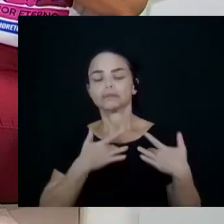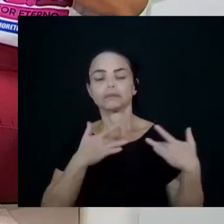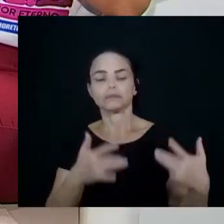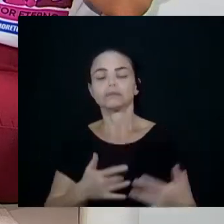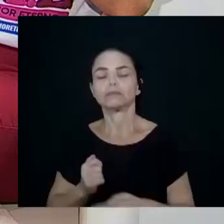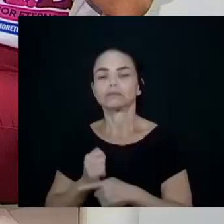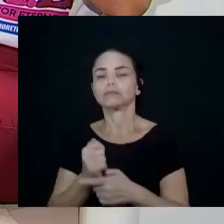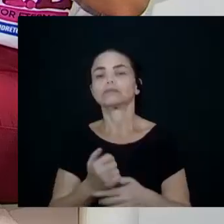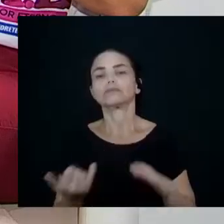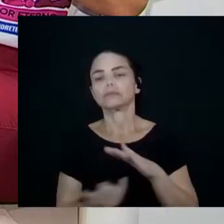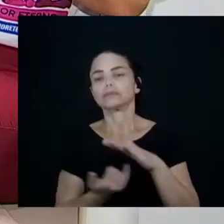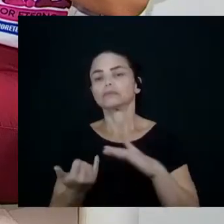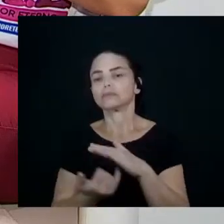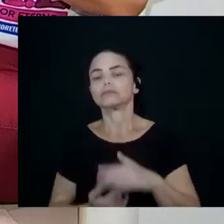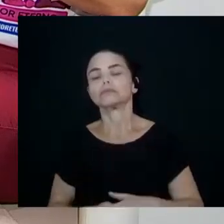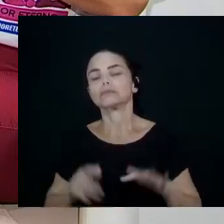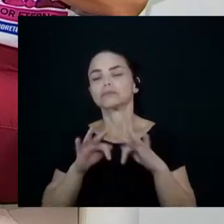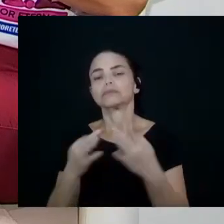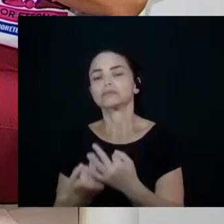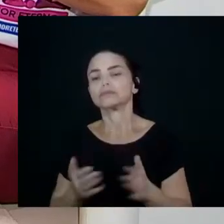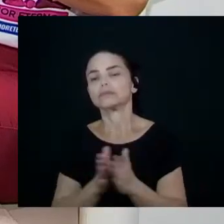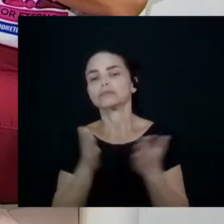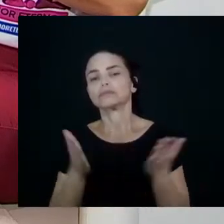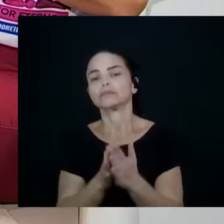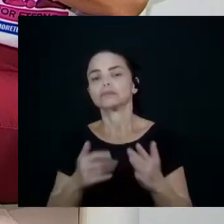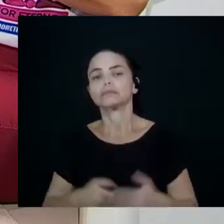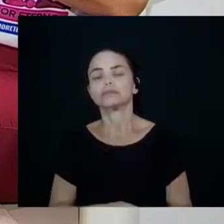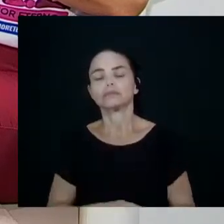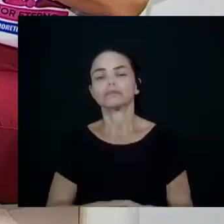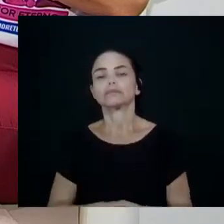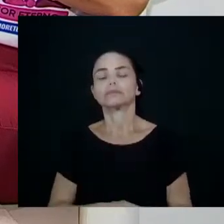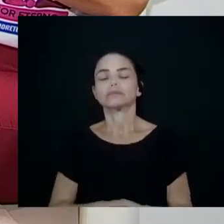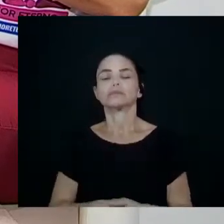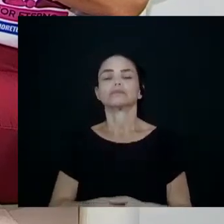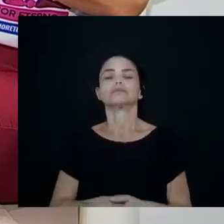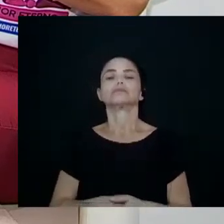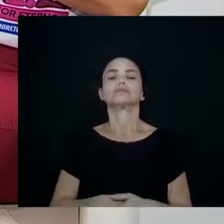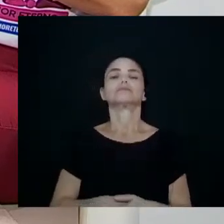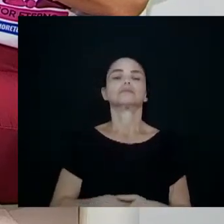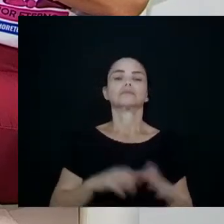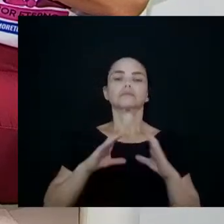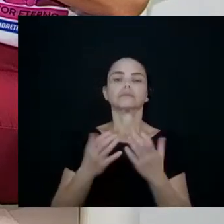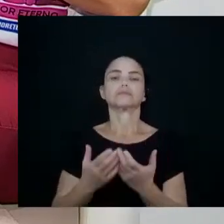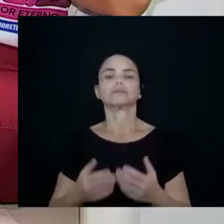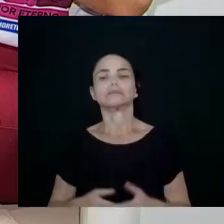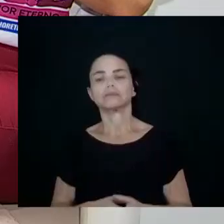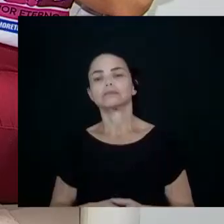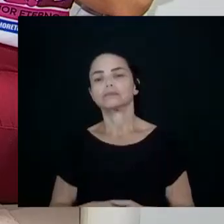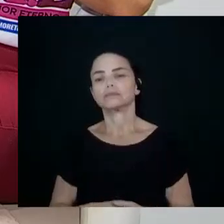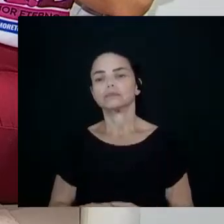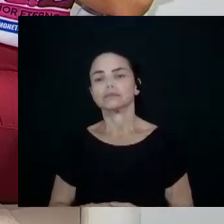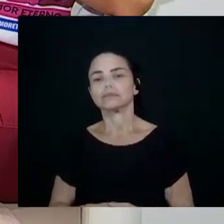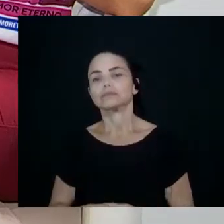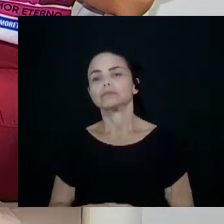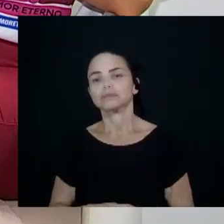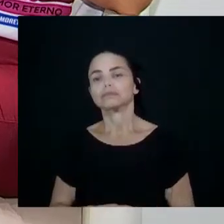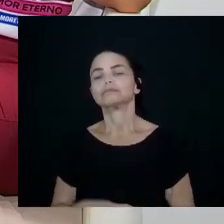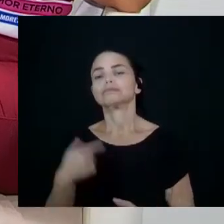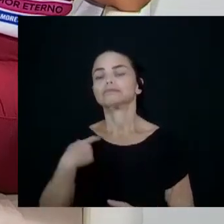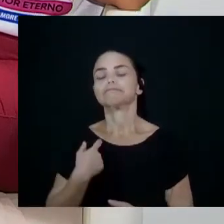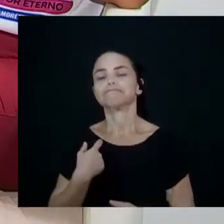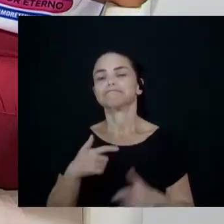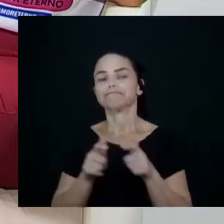as instituições, as famílias. É muito bom. E para onde a comunidade vai, Pri? Olha, ela está